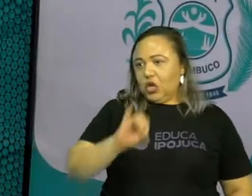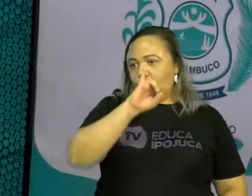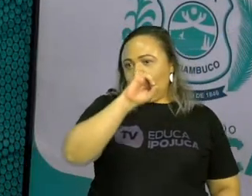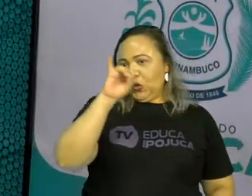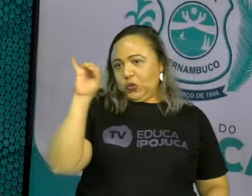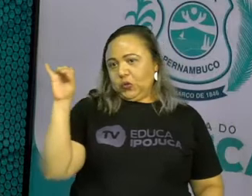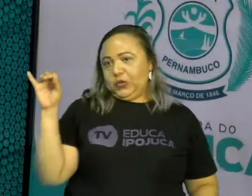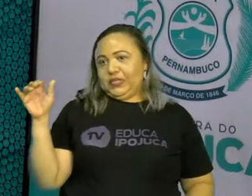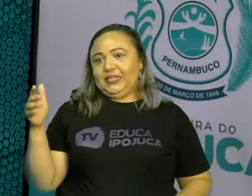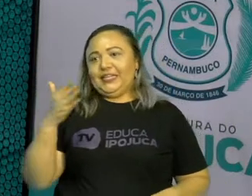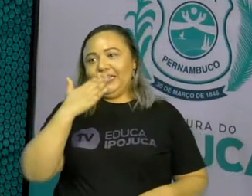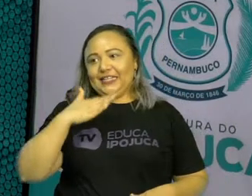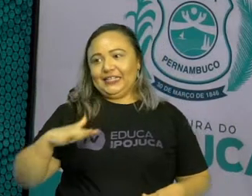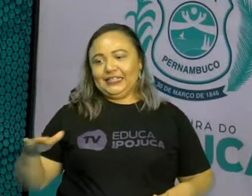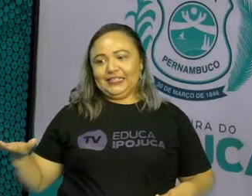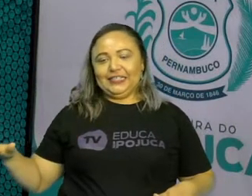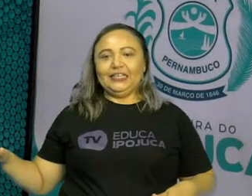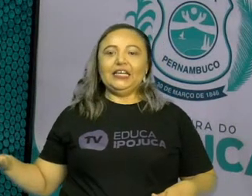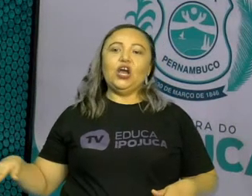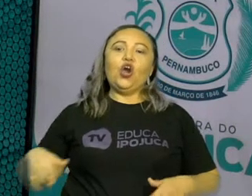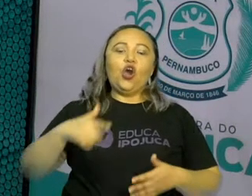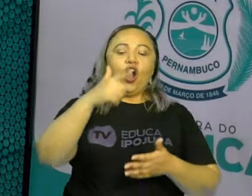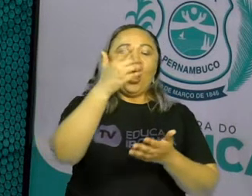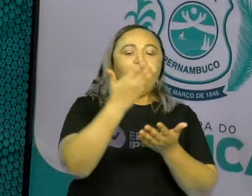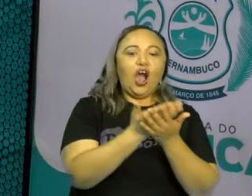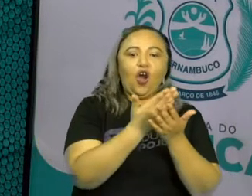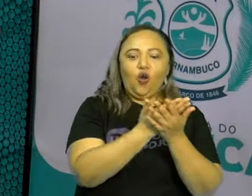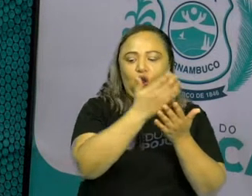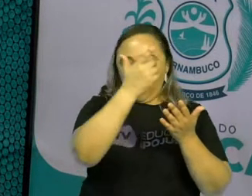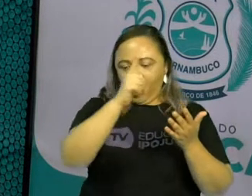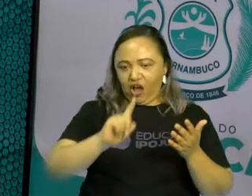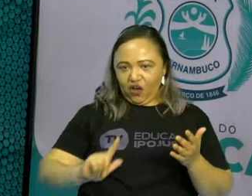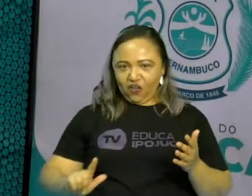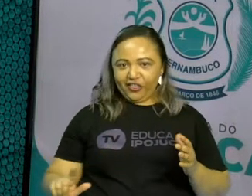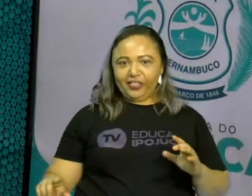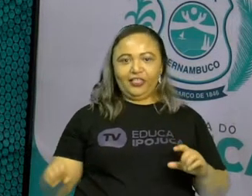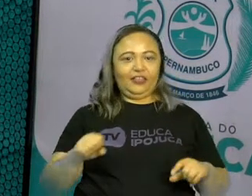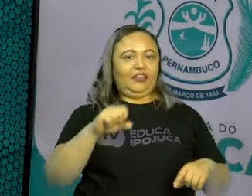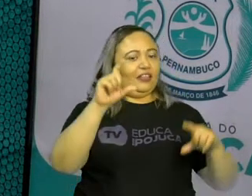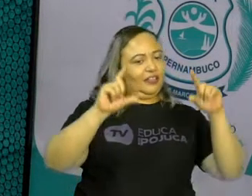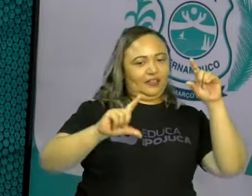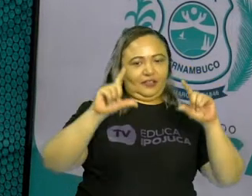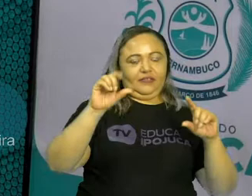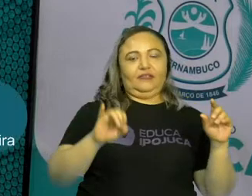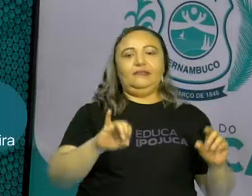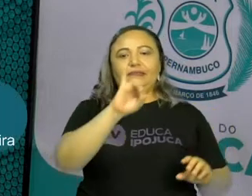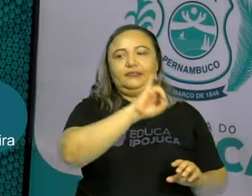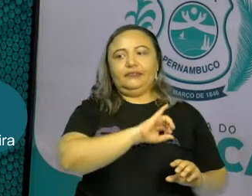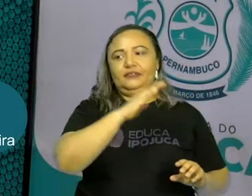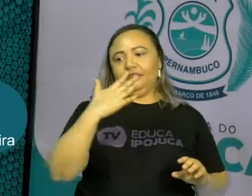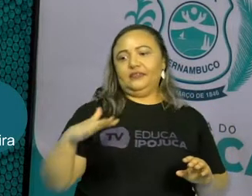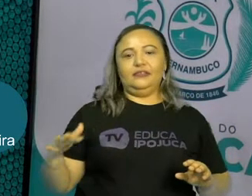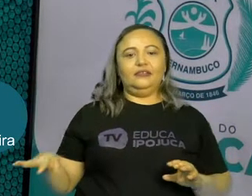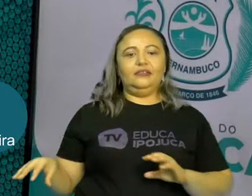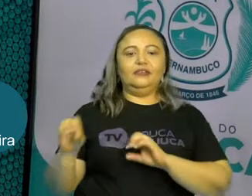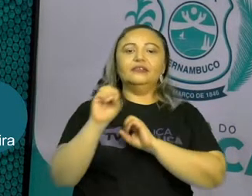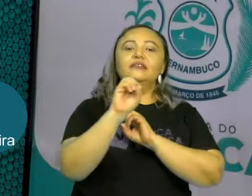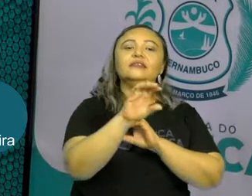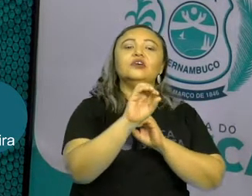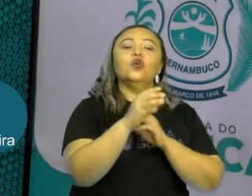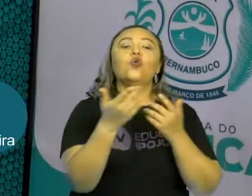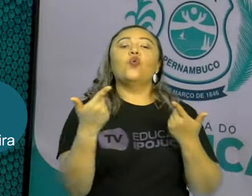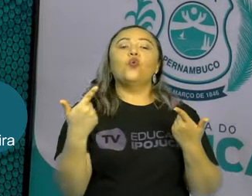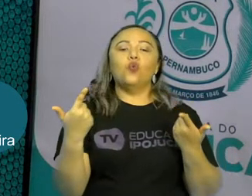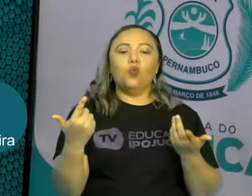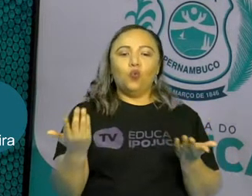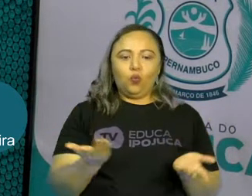Olá, crianças! Estamos em mais uma aula do projeto Educa Ipojuca e na nossa aula de educação física de